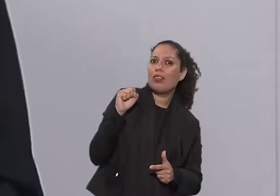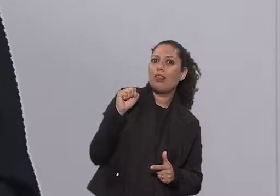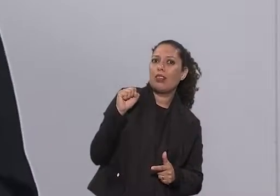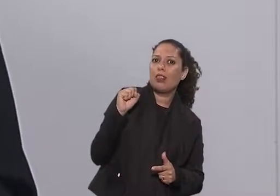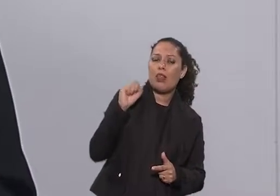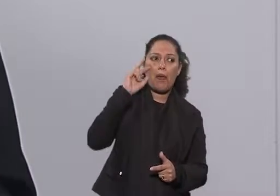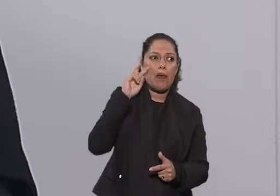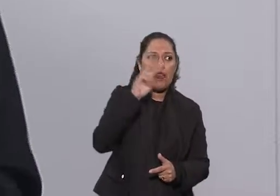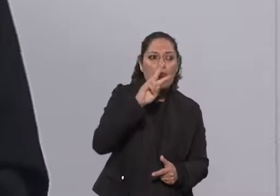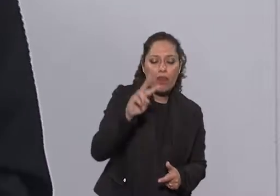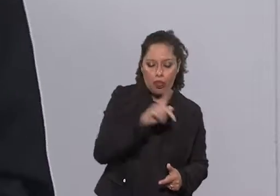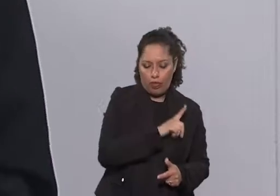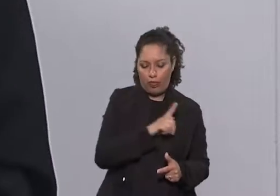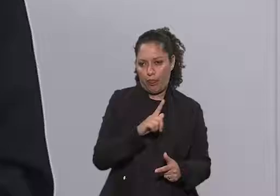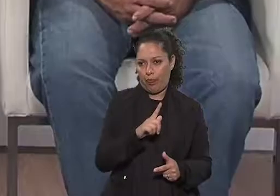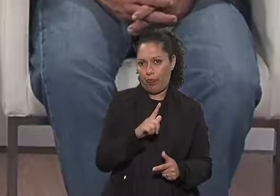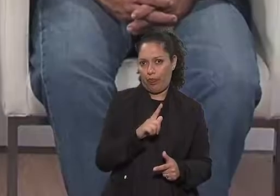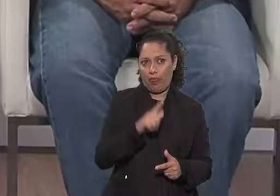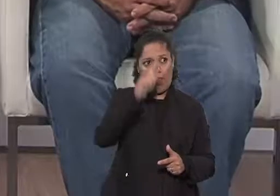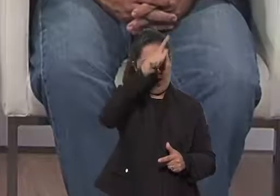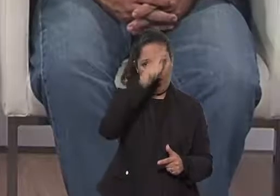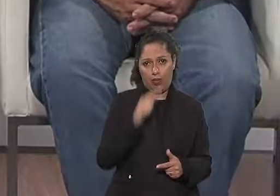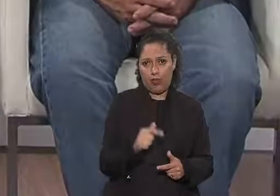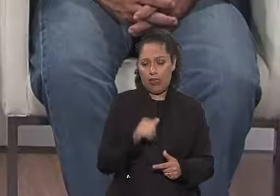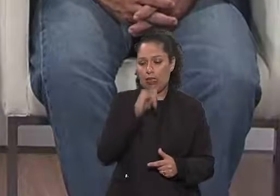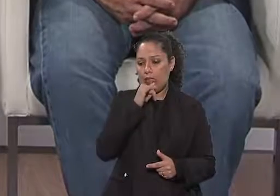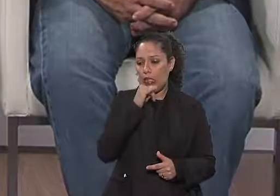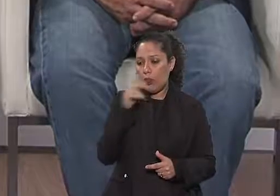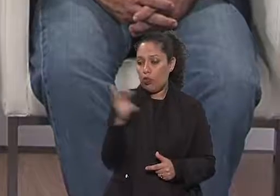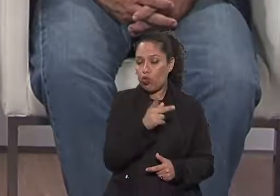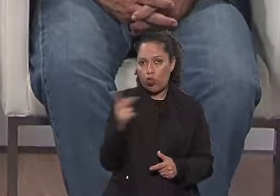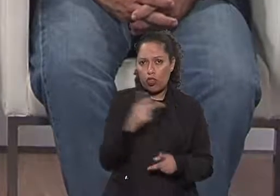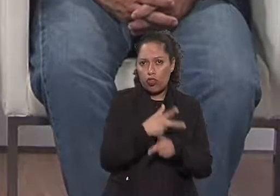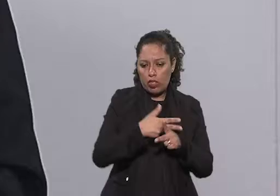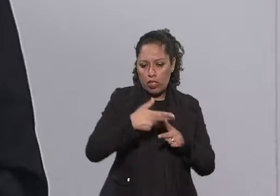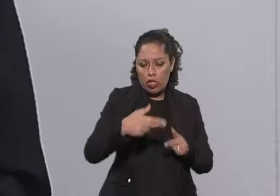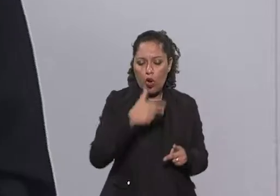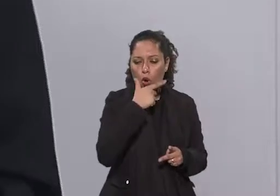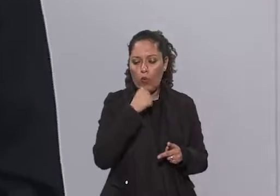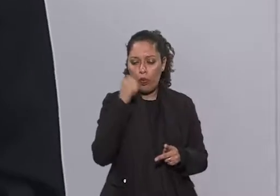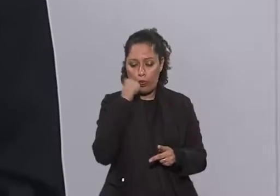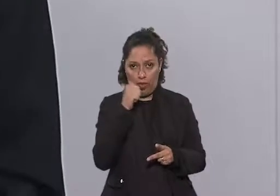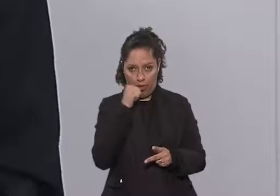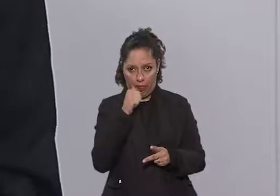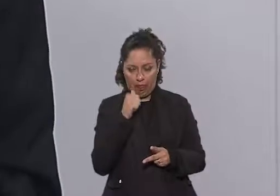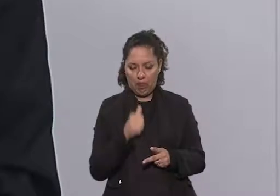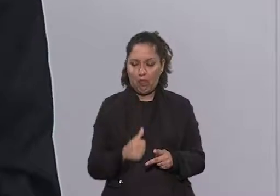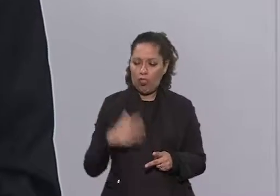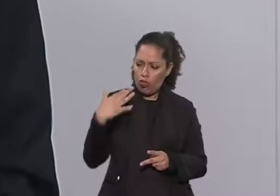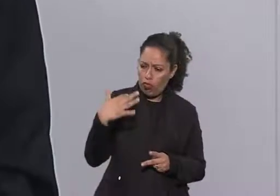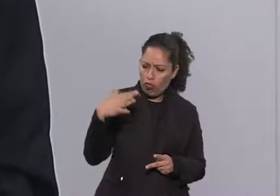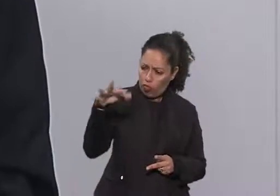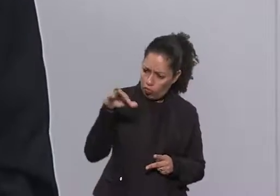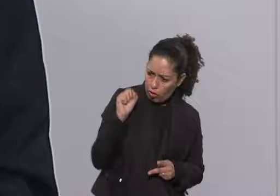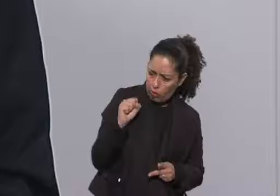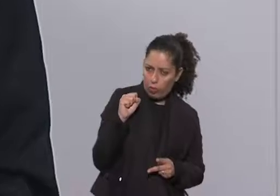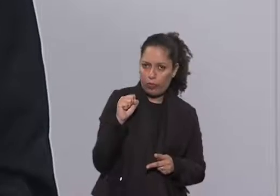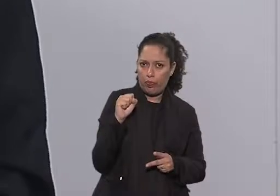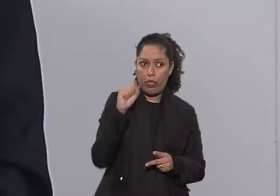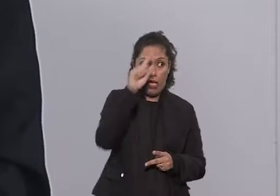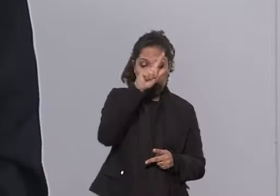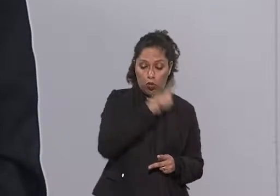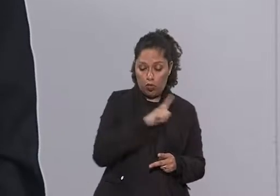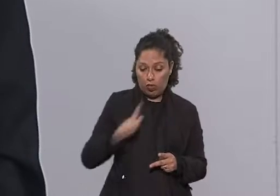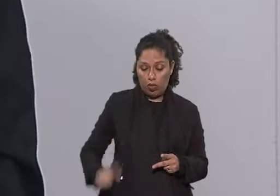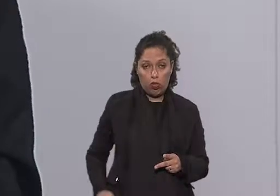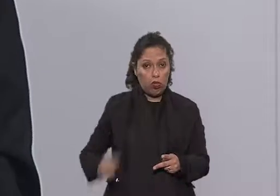está aqui representado pelas famílias no feminino os campeões e no casaca as campeãs governador deu a ideia das finais ele